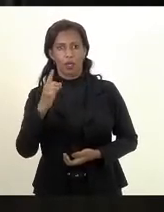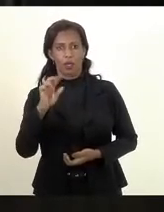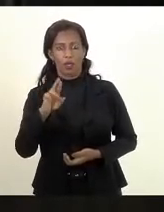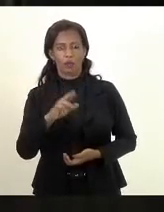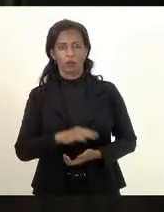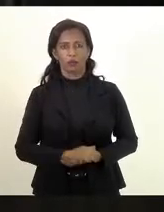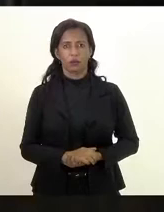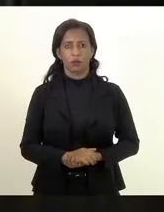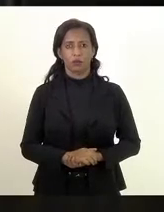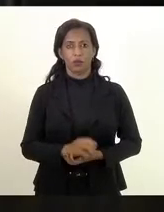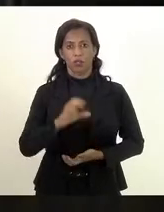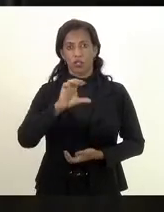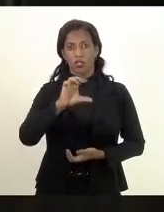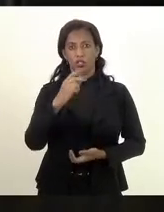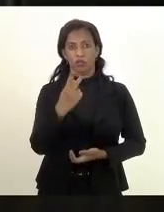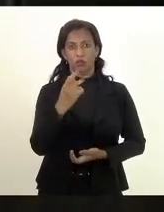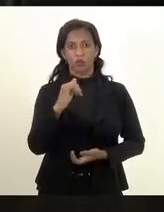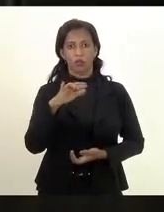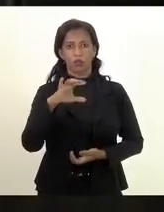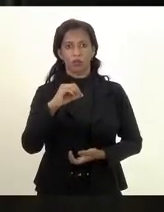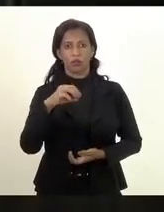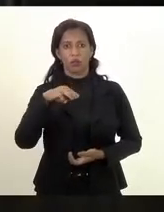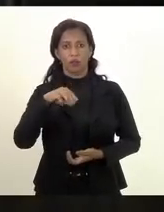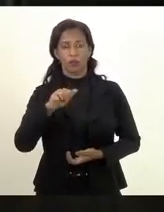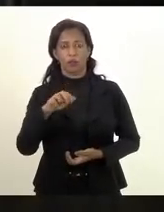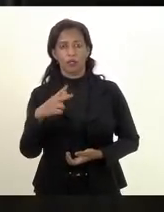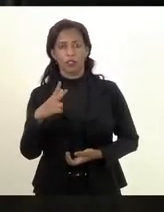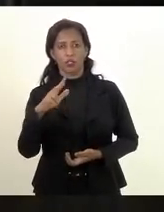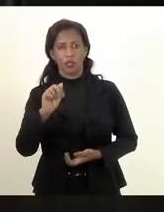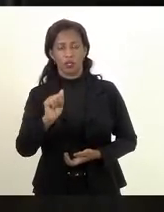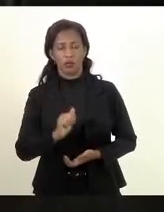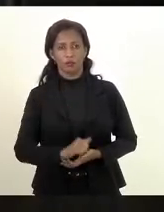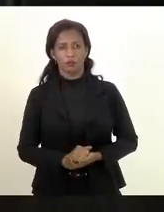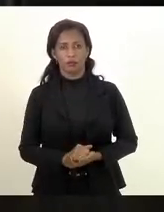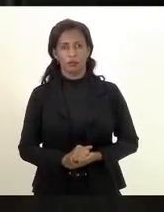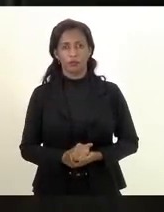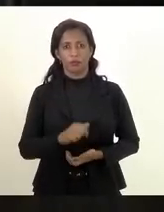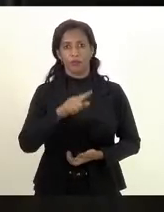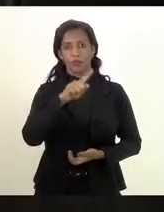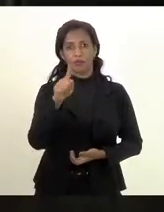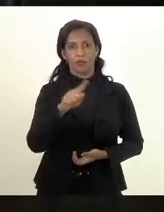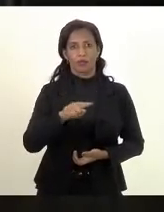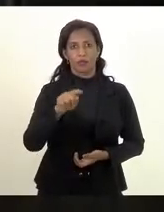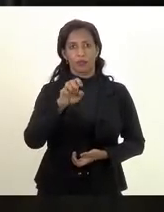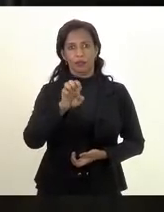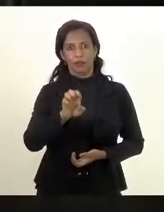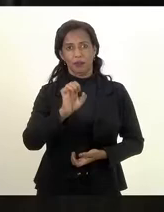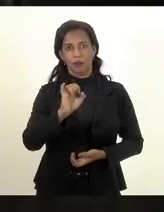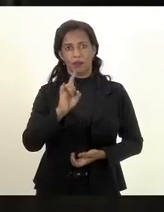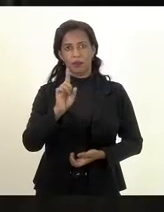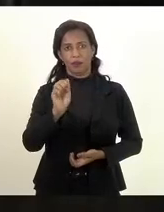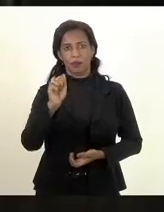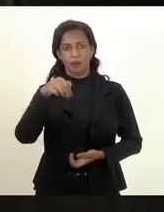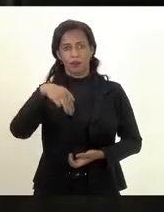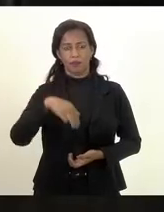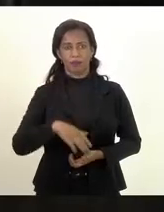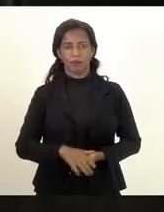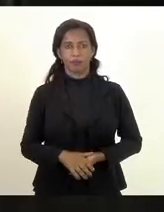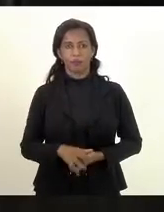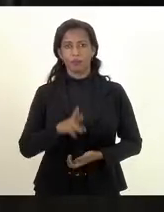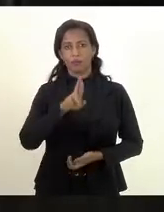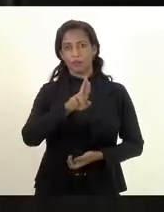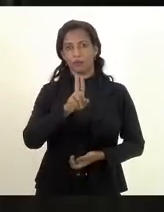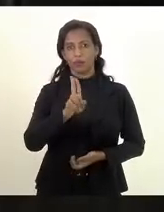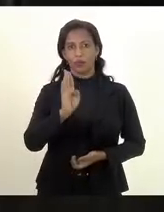deputado Chico Machado, deputado Azeidão, deputado Rubens